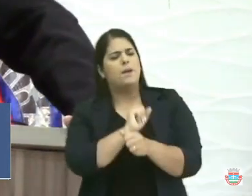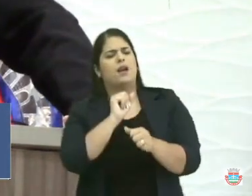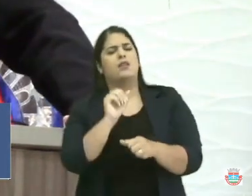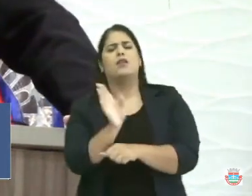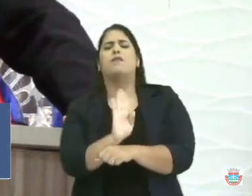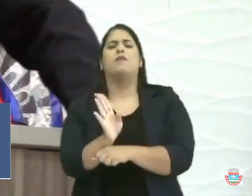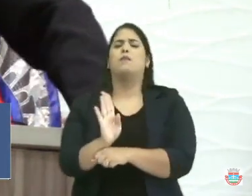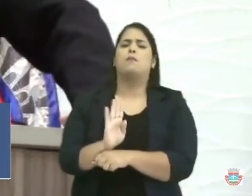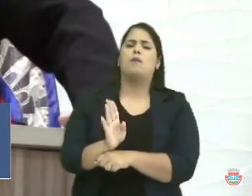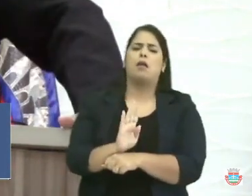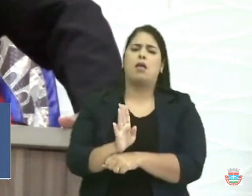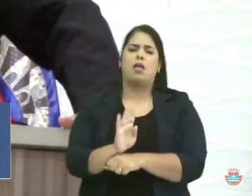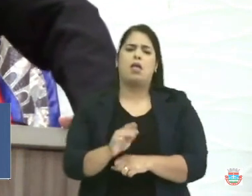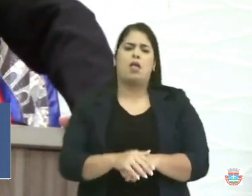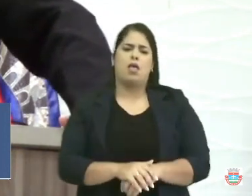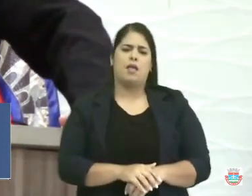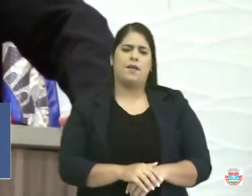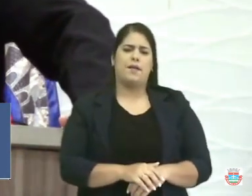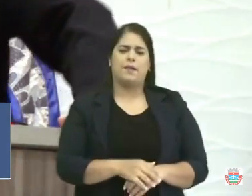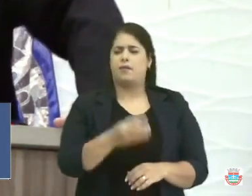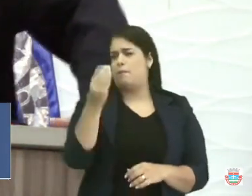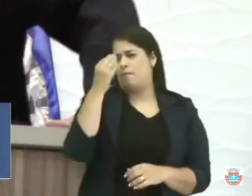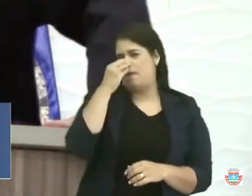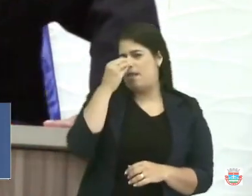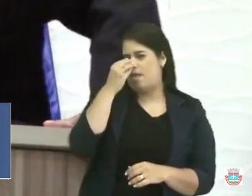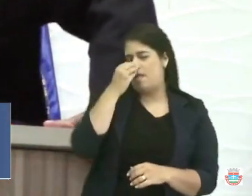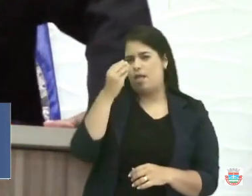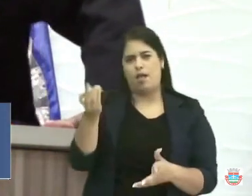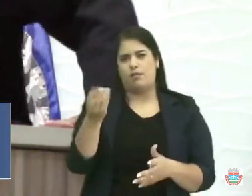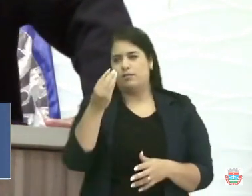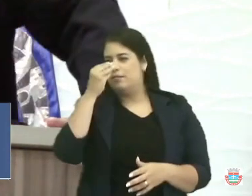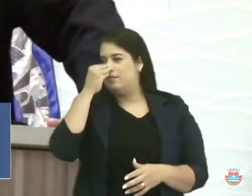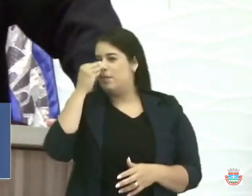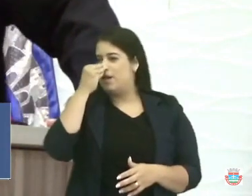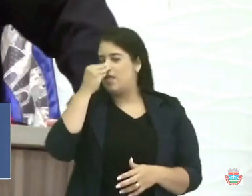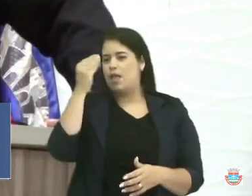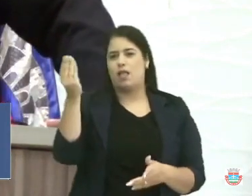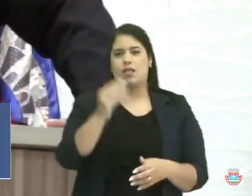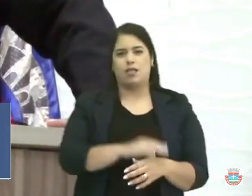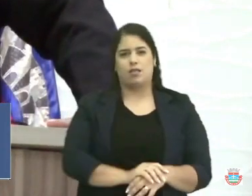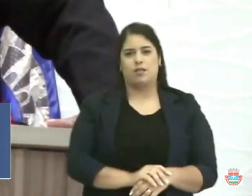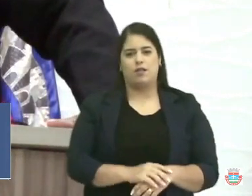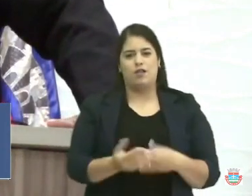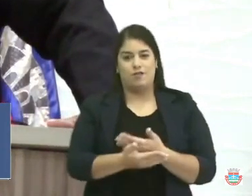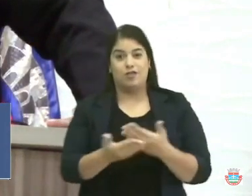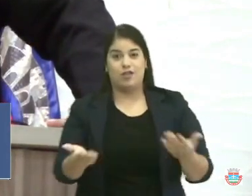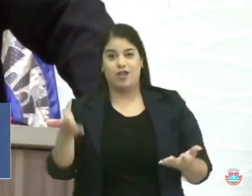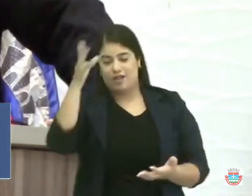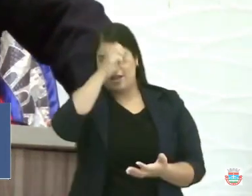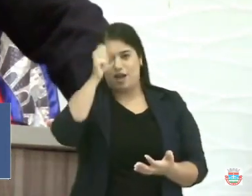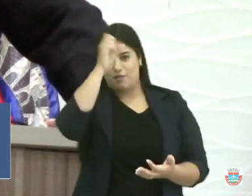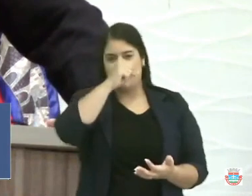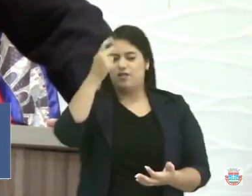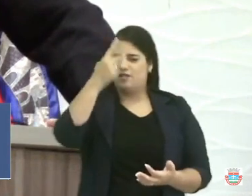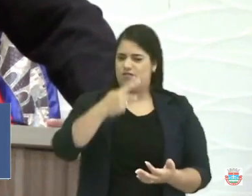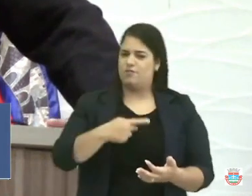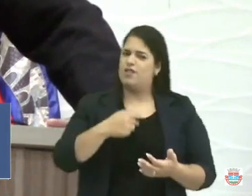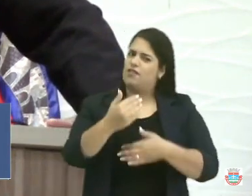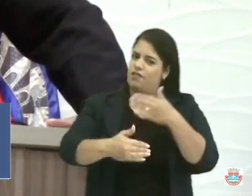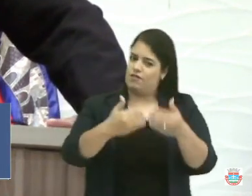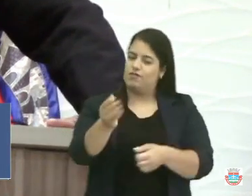palhaço. Vereador de Beira de Esgoto. Vereador de Beira de Esgoto, agora é vocês que aprendeu comigo. E eu continuo filmando,